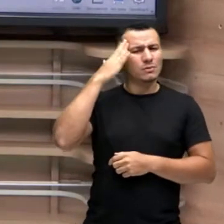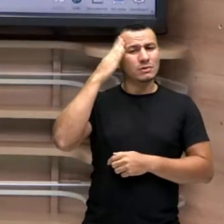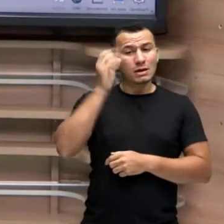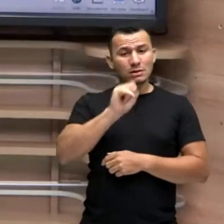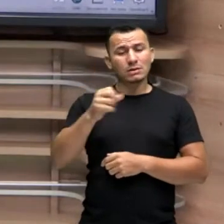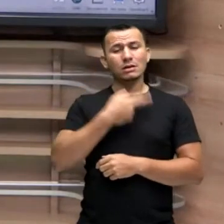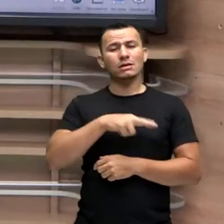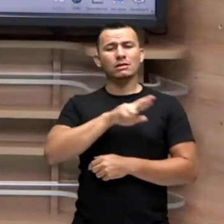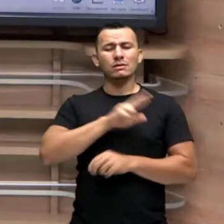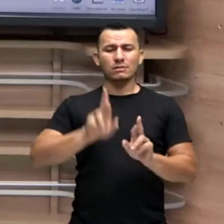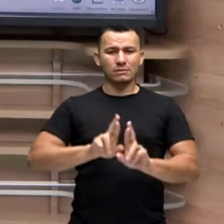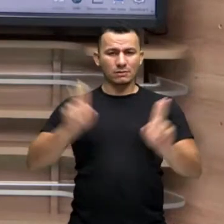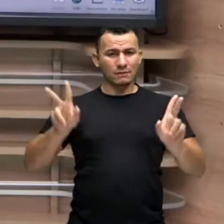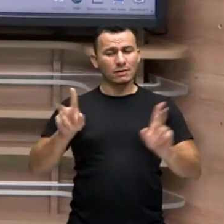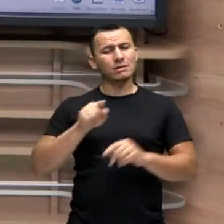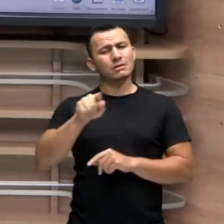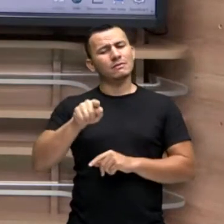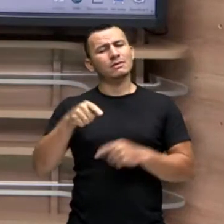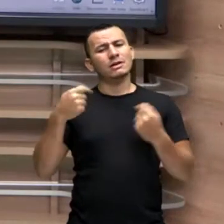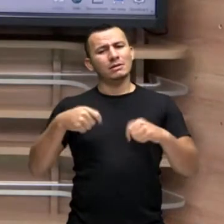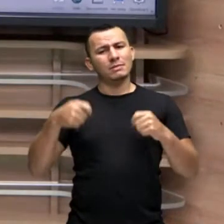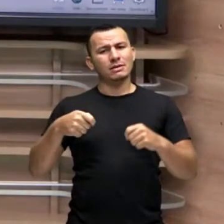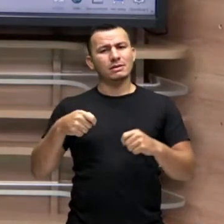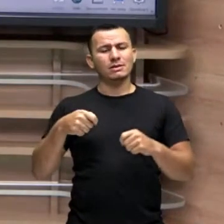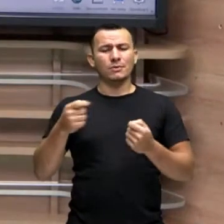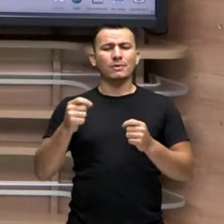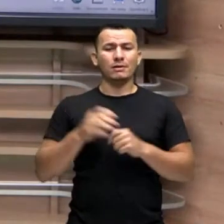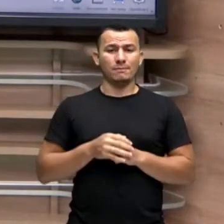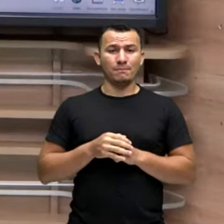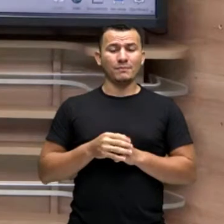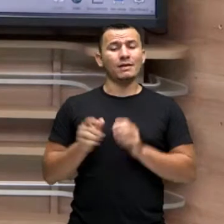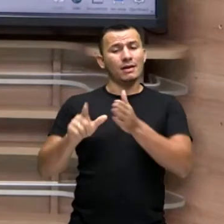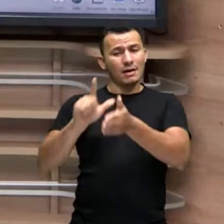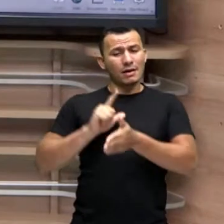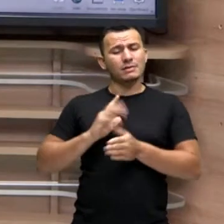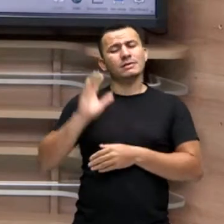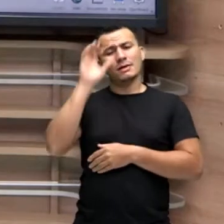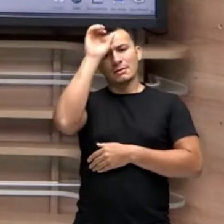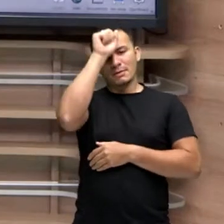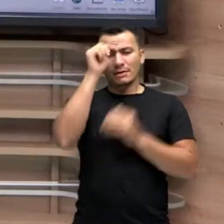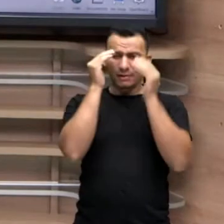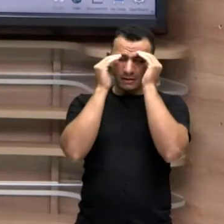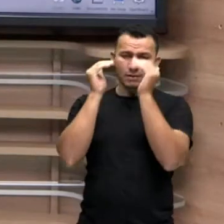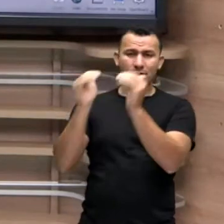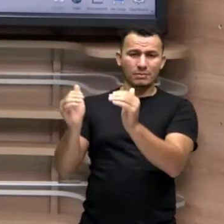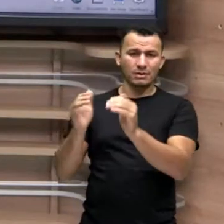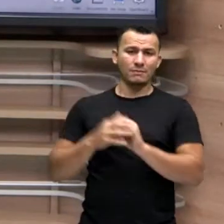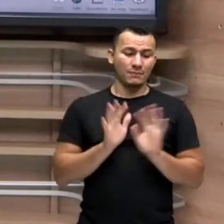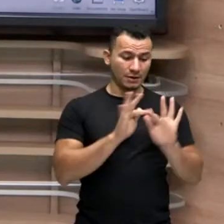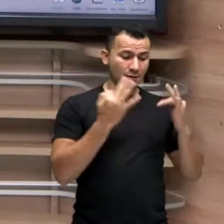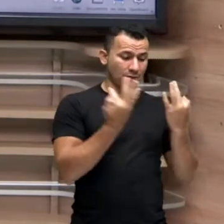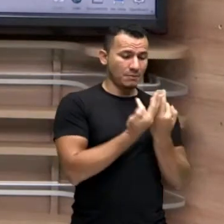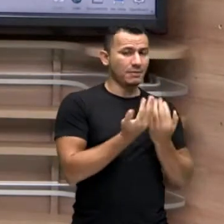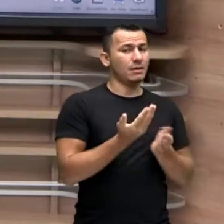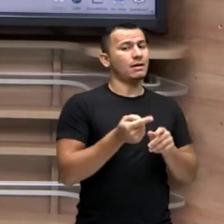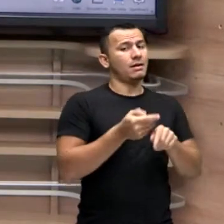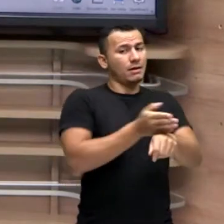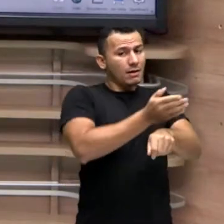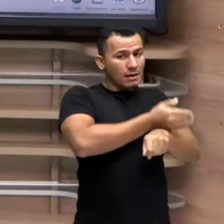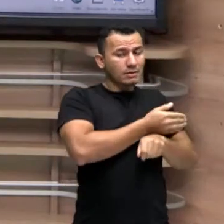diferente parte da tua casa a parte da tua família